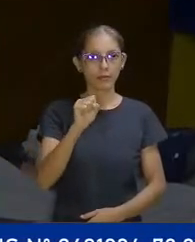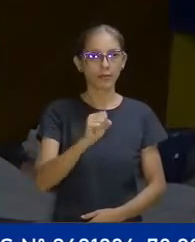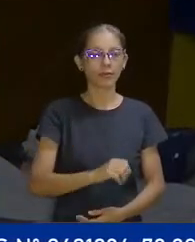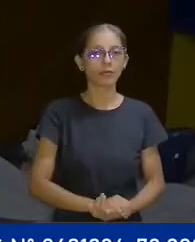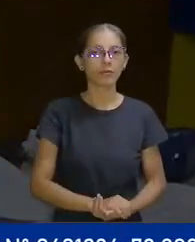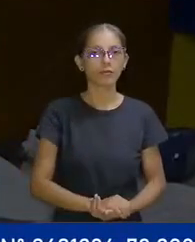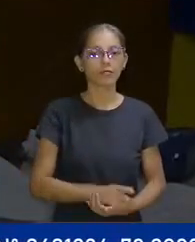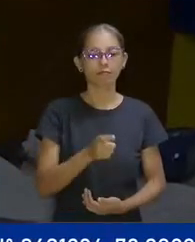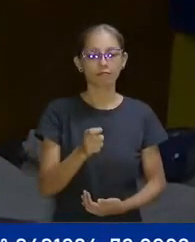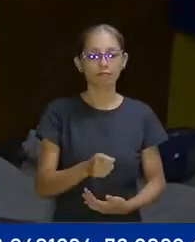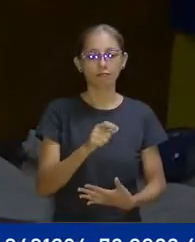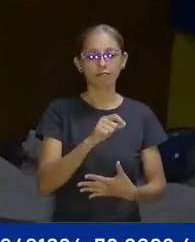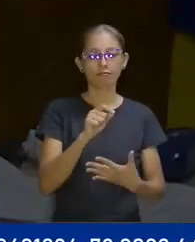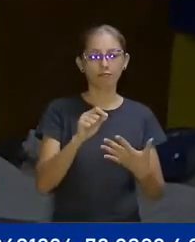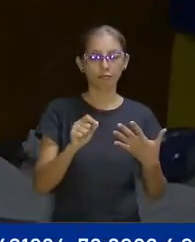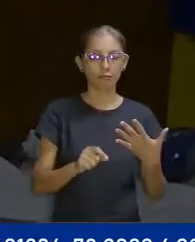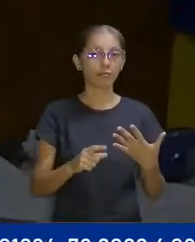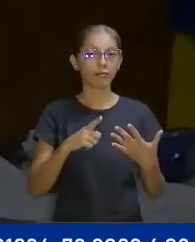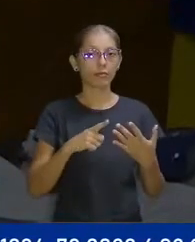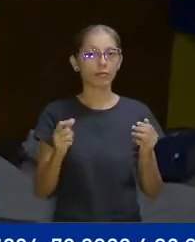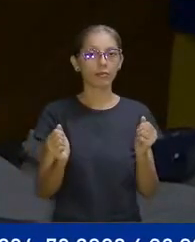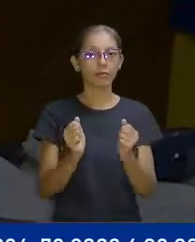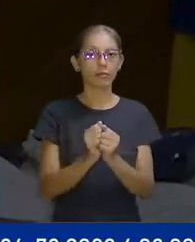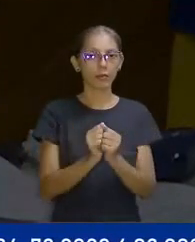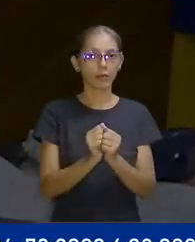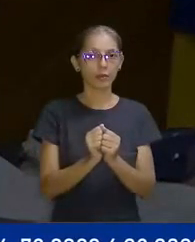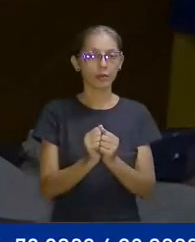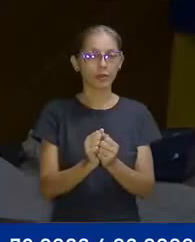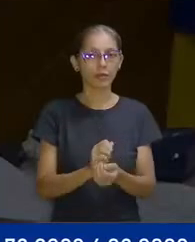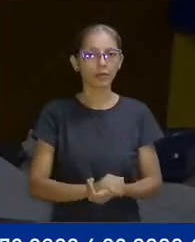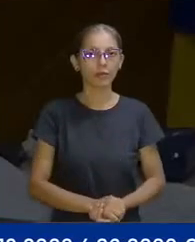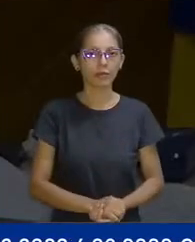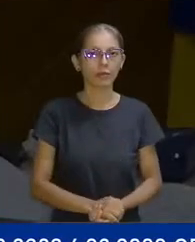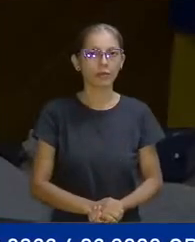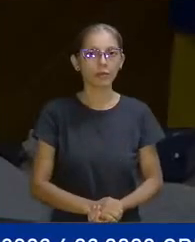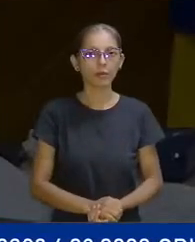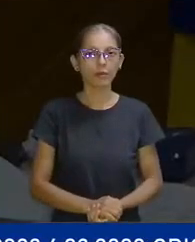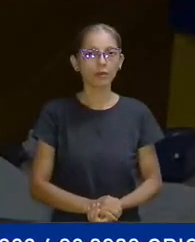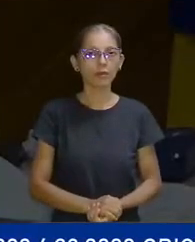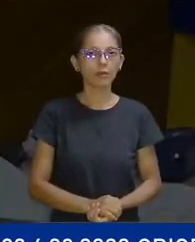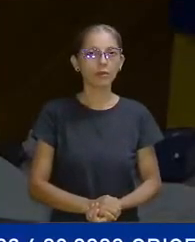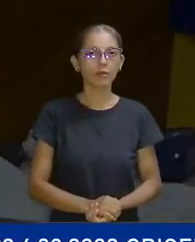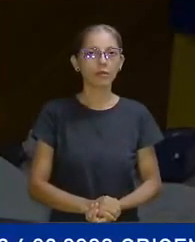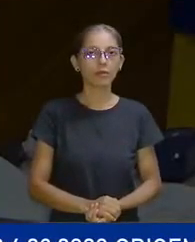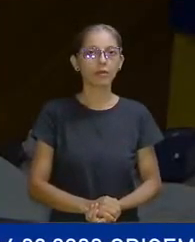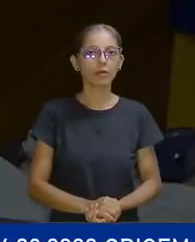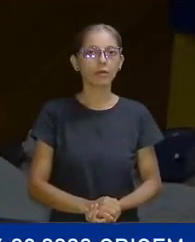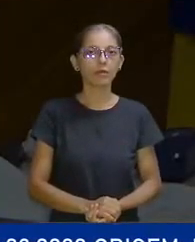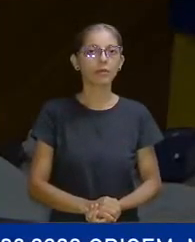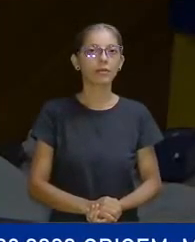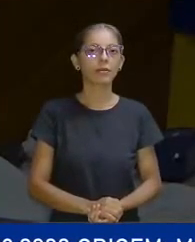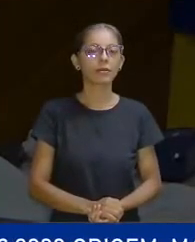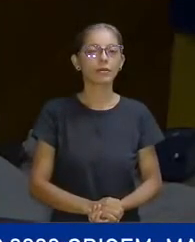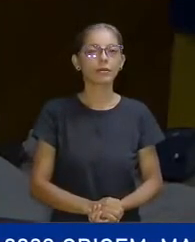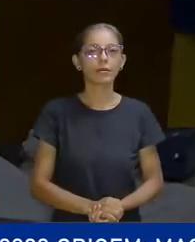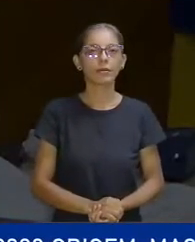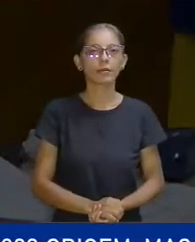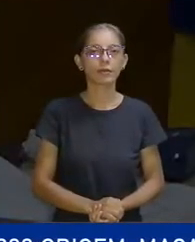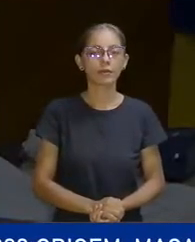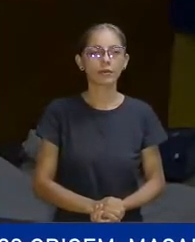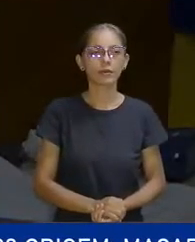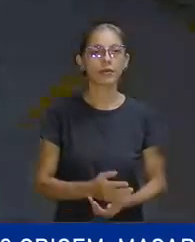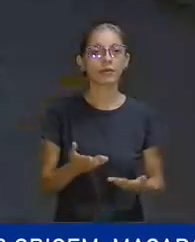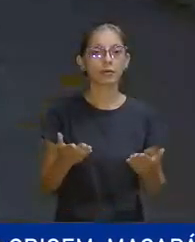a relatora os juízes Rivaldo Valente, Anselmo Gonçalves, Paulo Madeira, Tina Souza e João Lages.